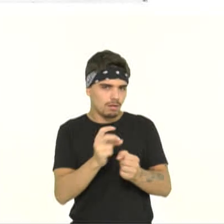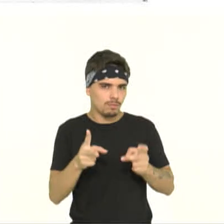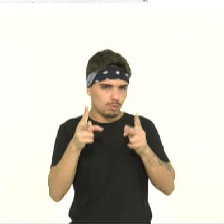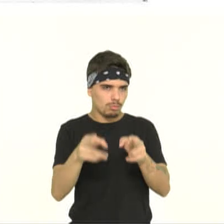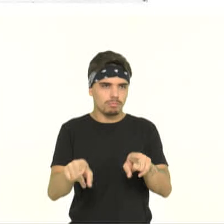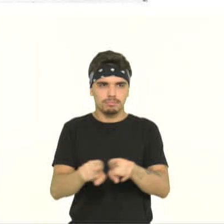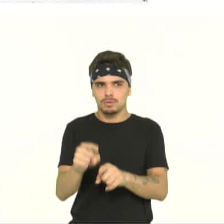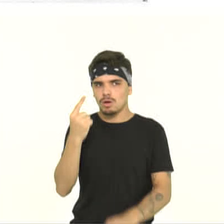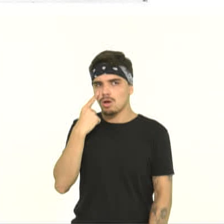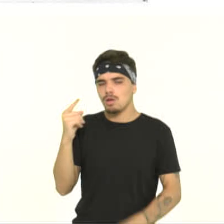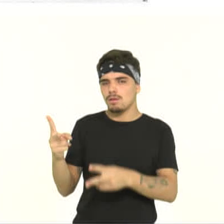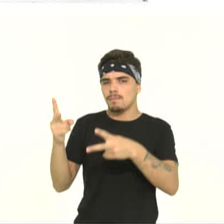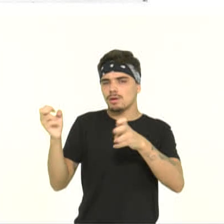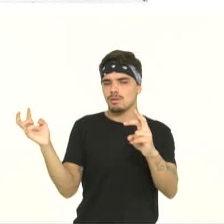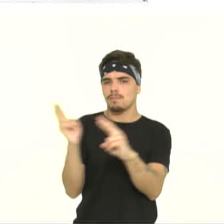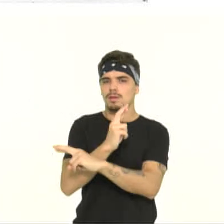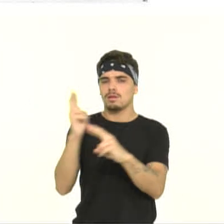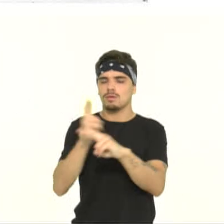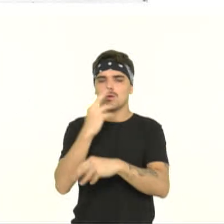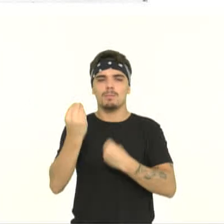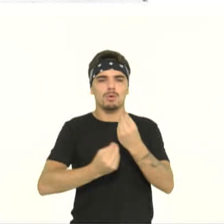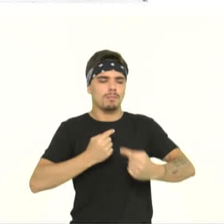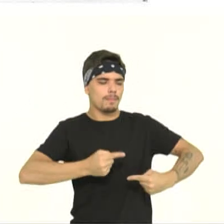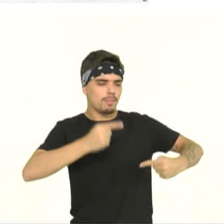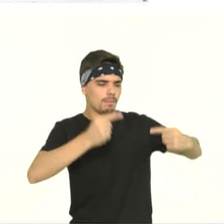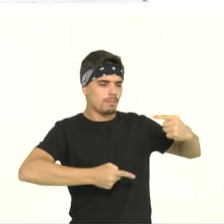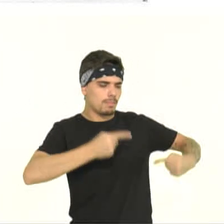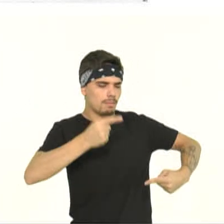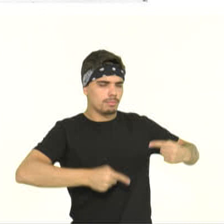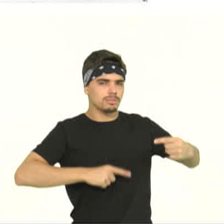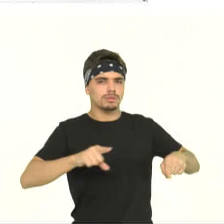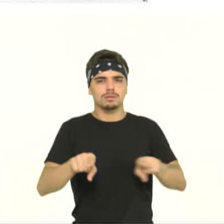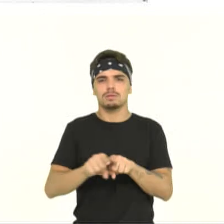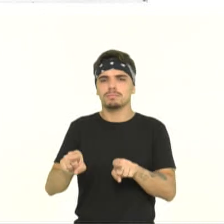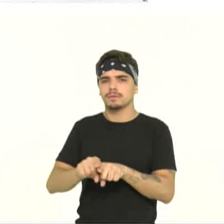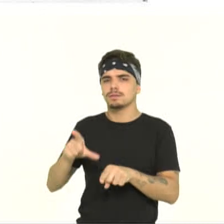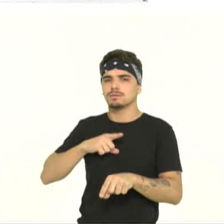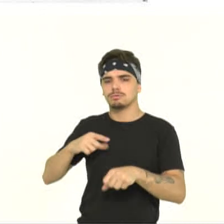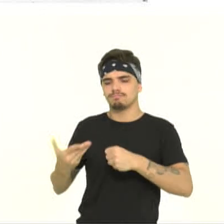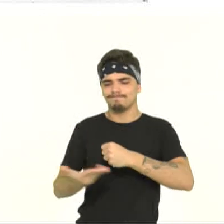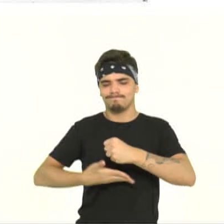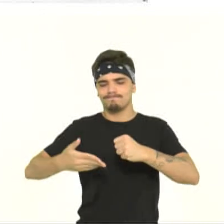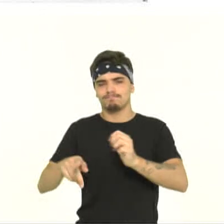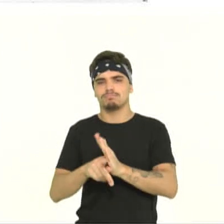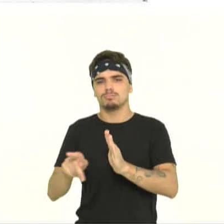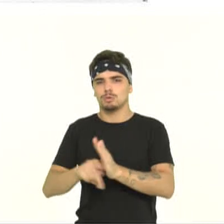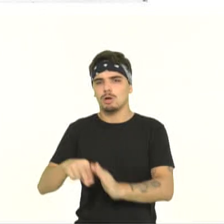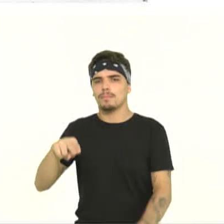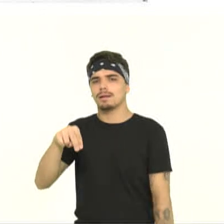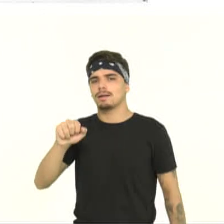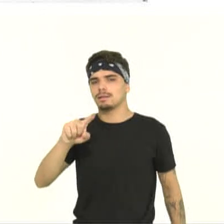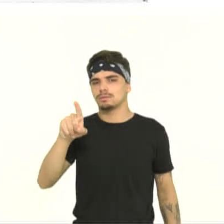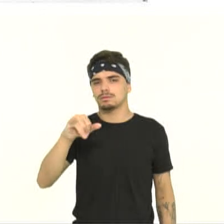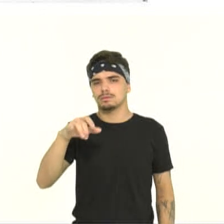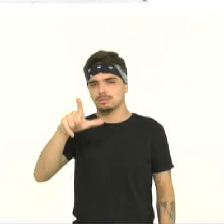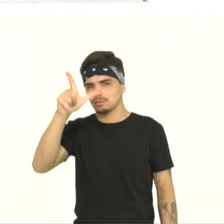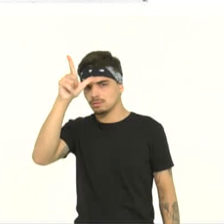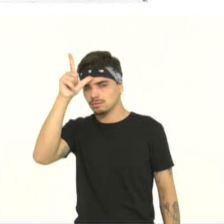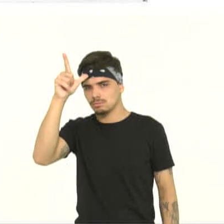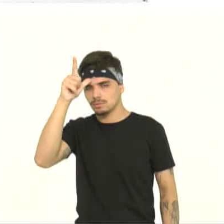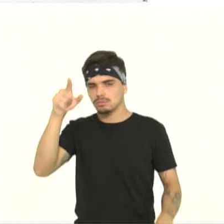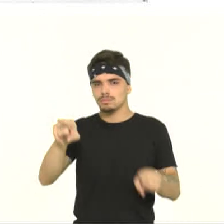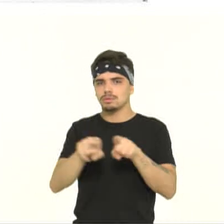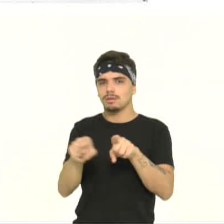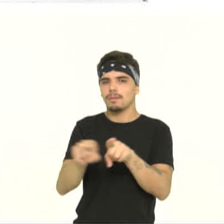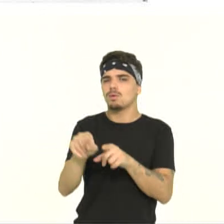uma relação entre as formas de discurso que estava na base do nazismo alemão e do stalinismo soviético.